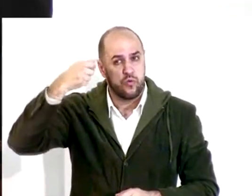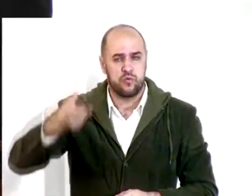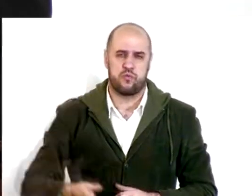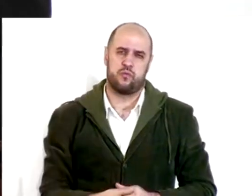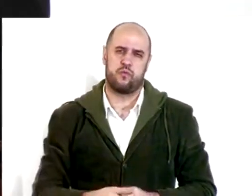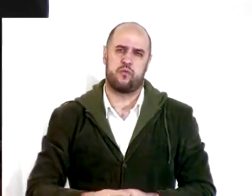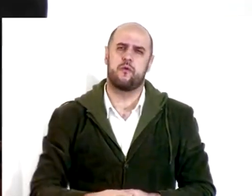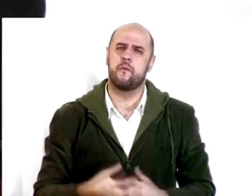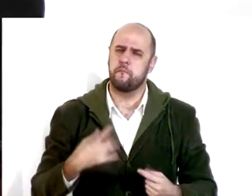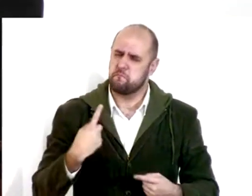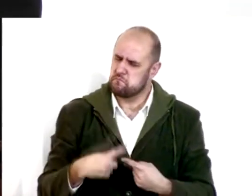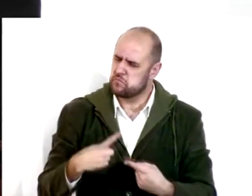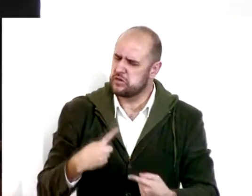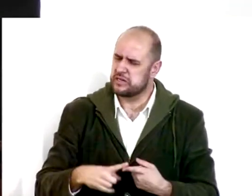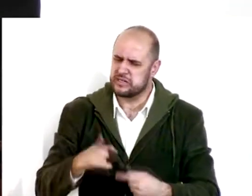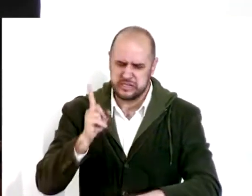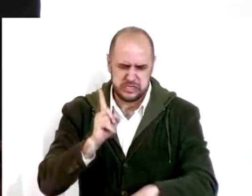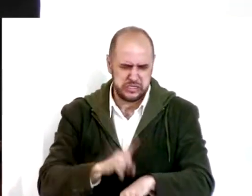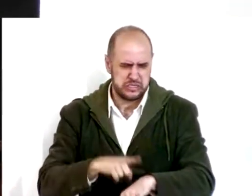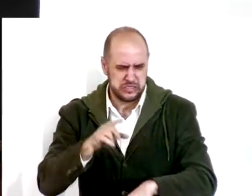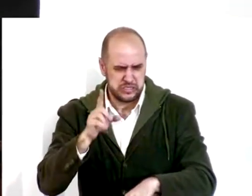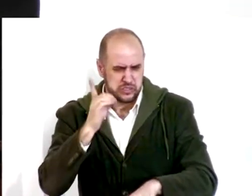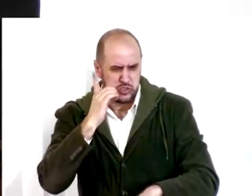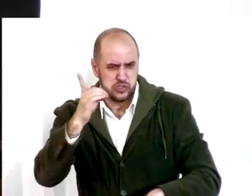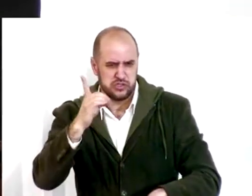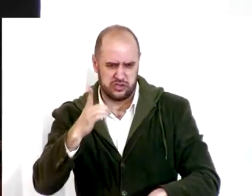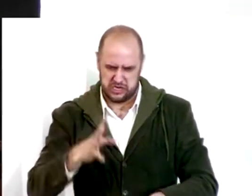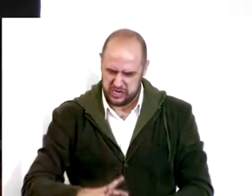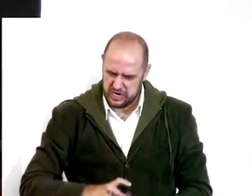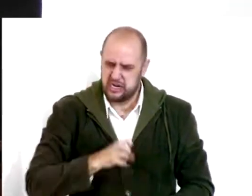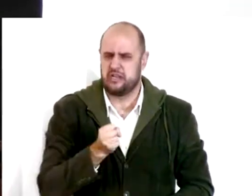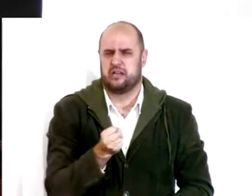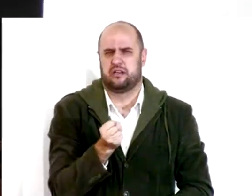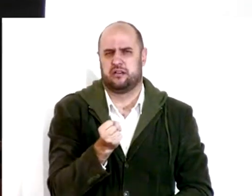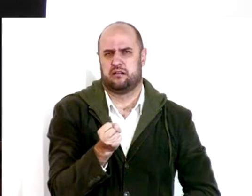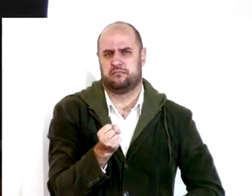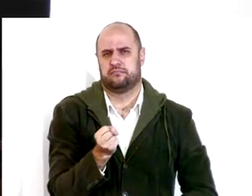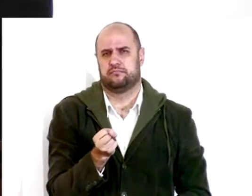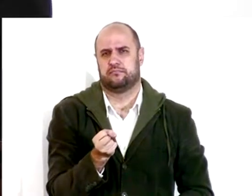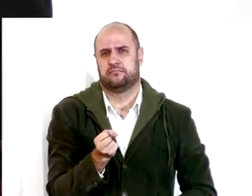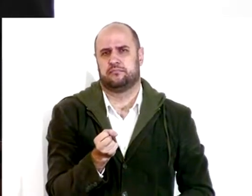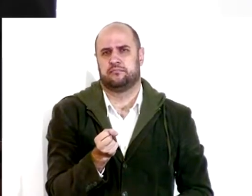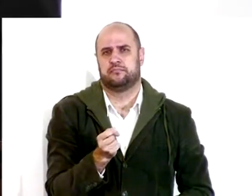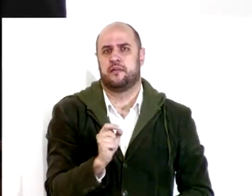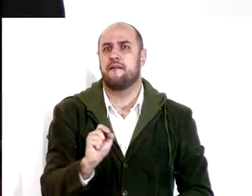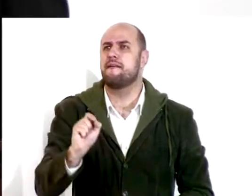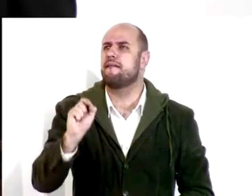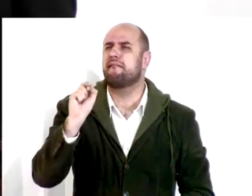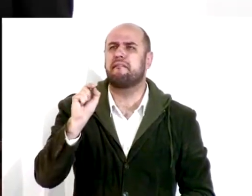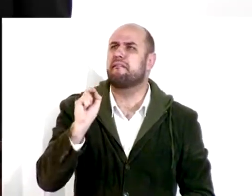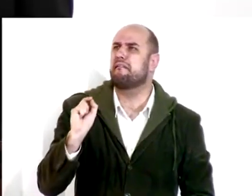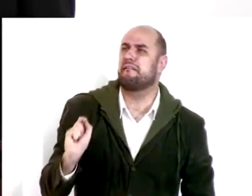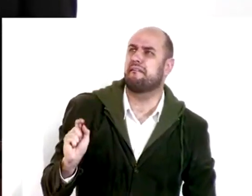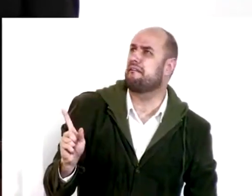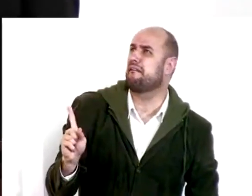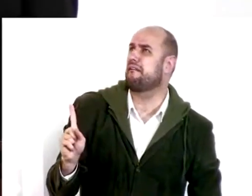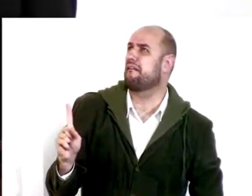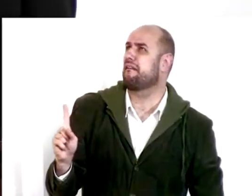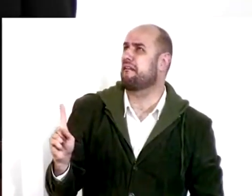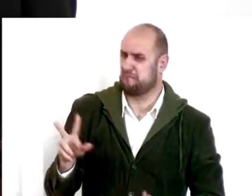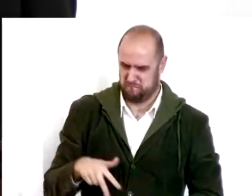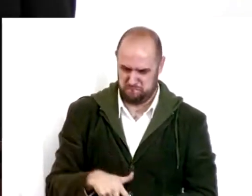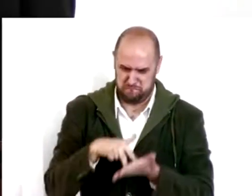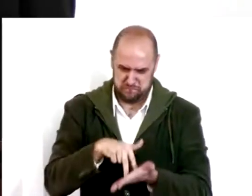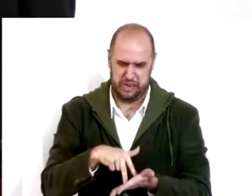Porque chegou o grande dia da ira deles, e quem é que pode suster-se?